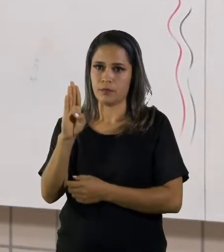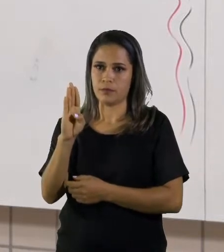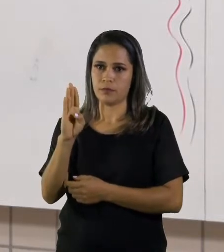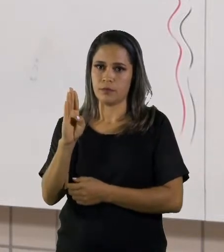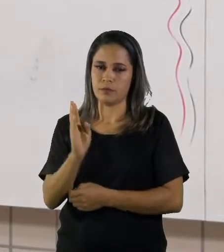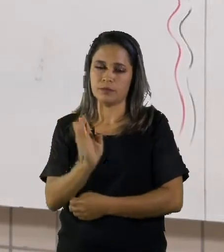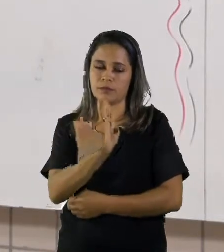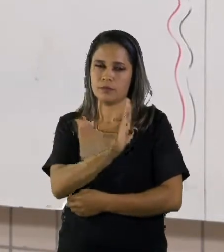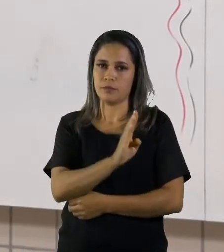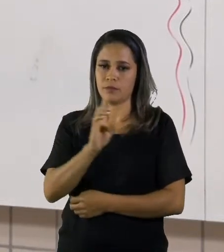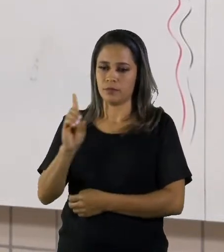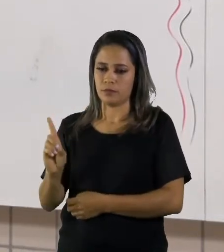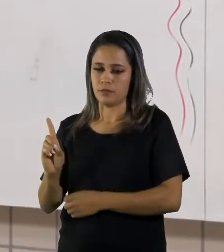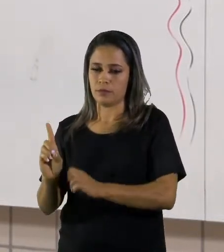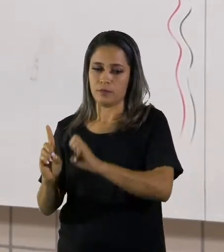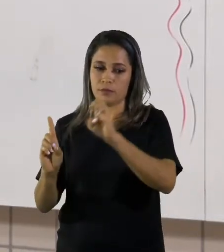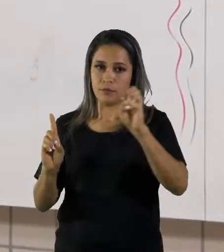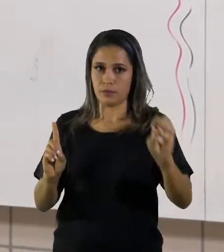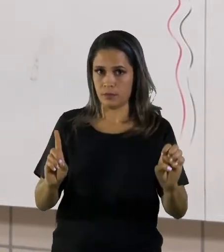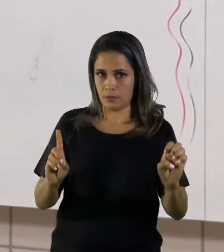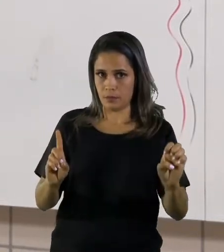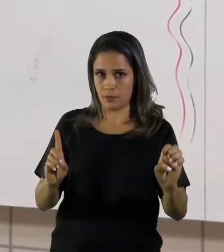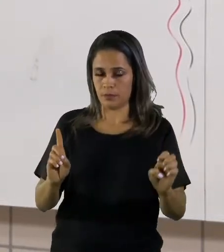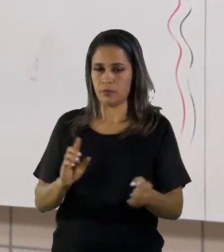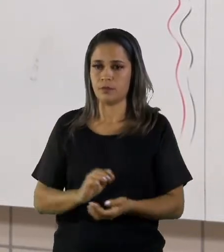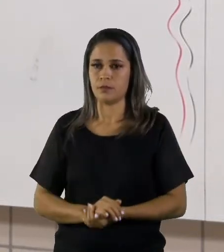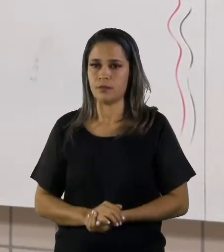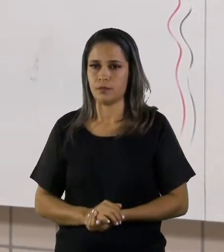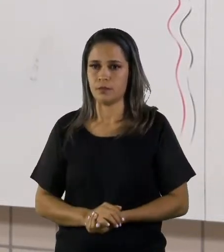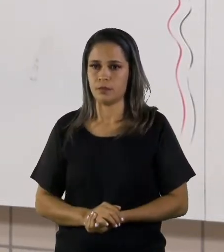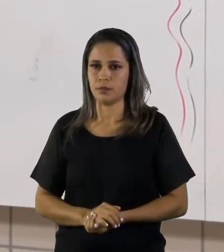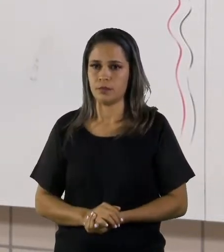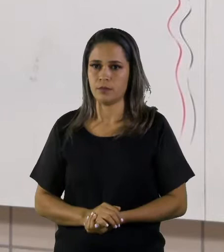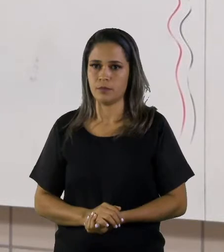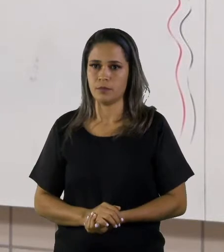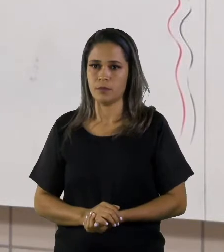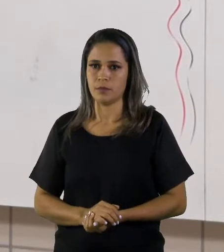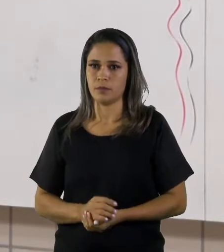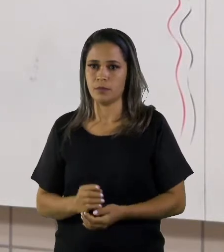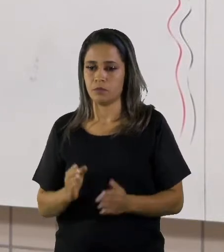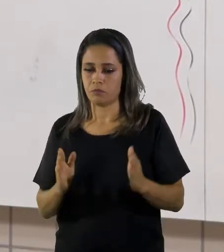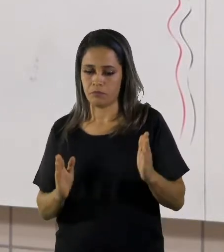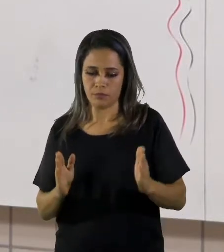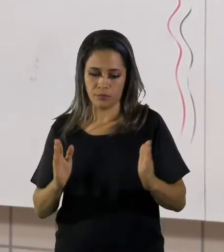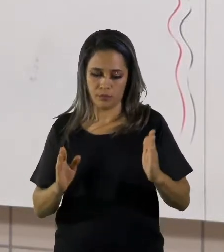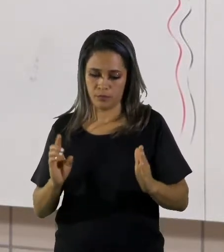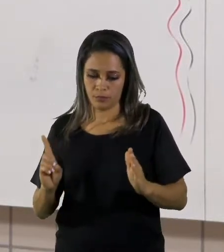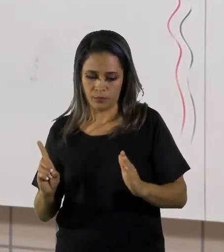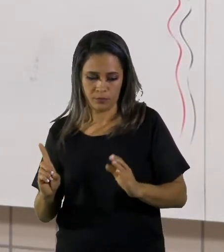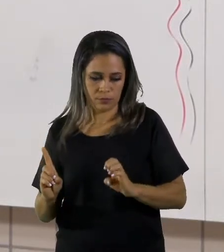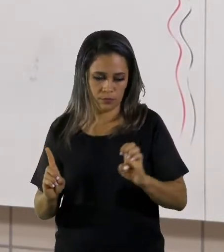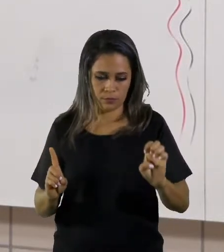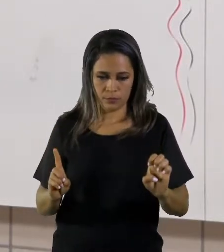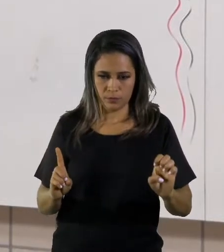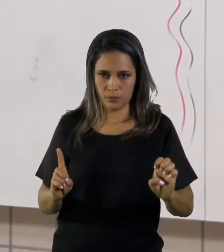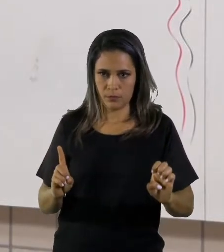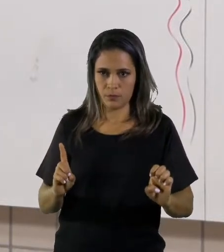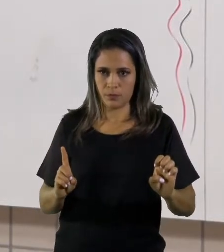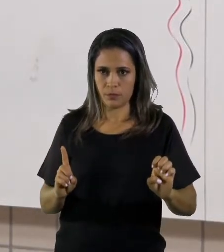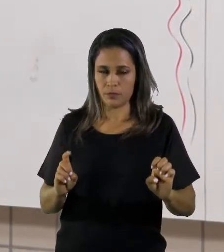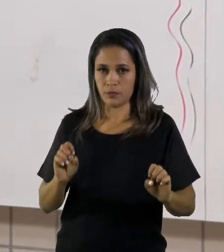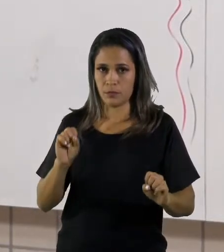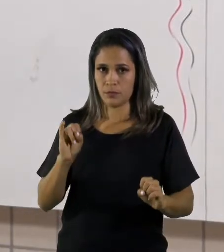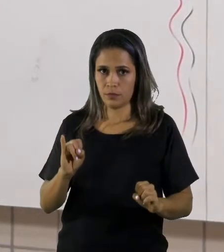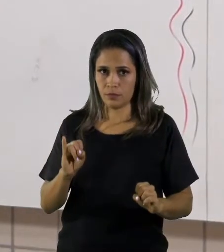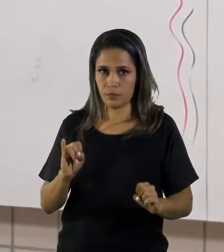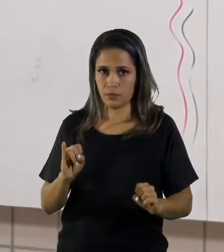esquerda. Faz sentido? O que está para a direita e o que está para a esquerda. Se eu vou alternar, eu